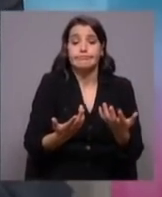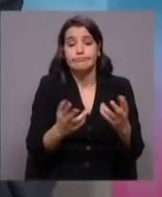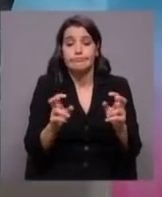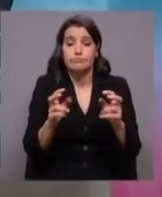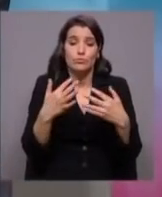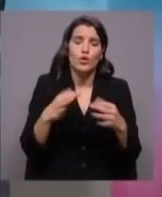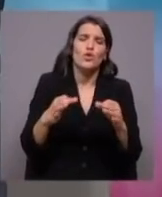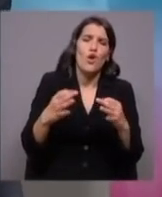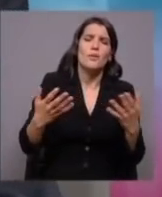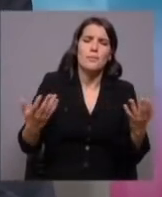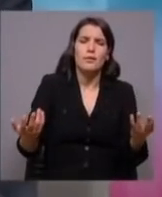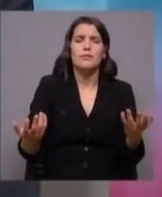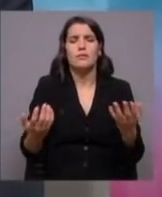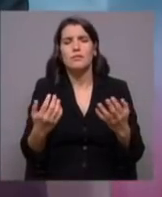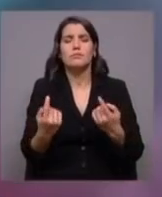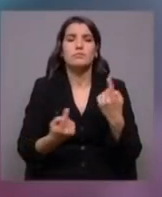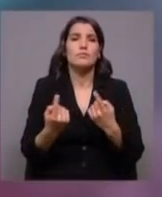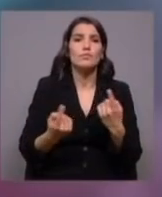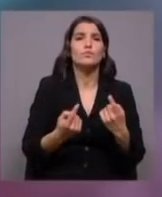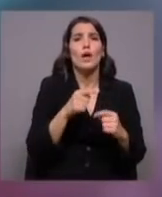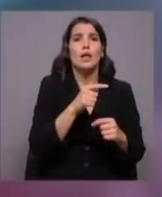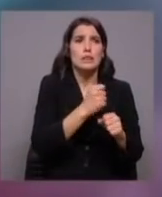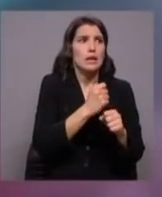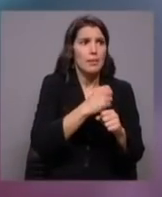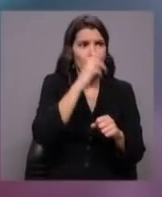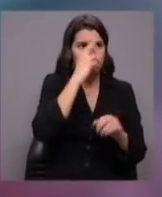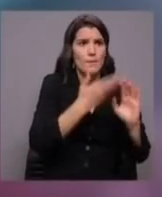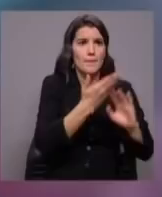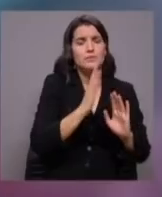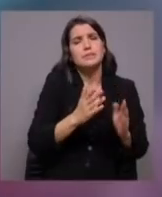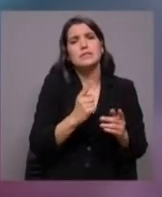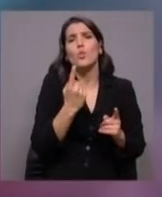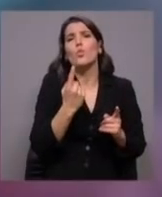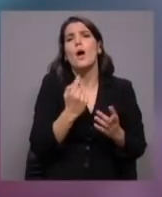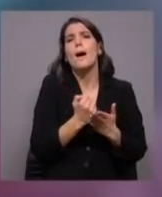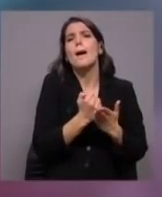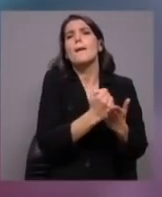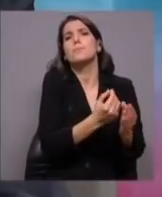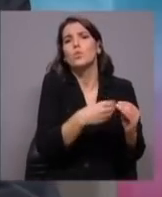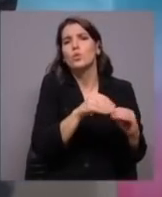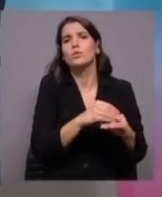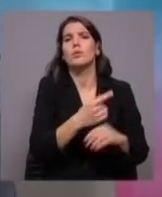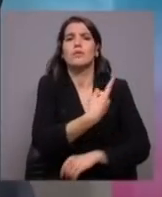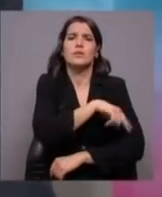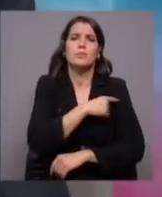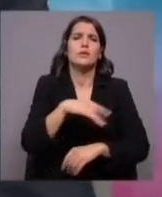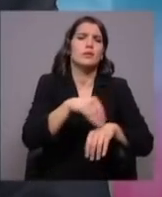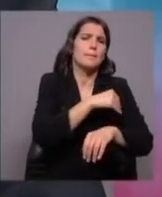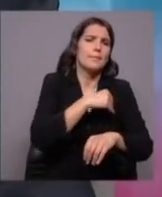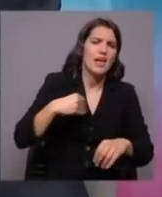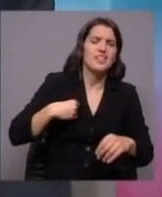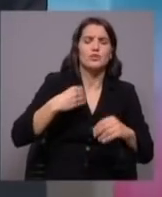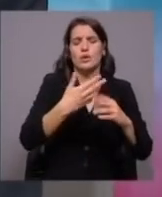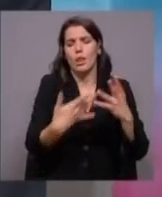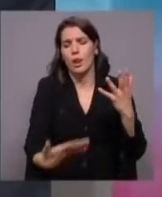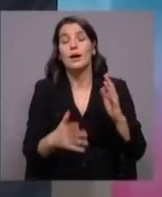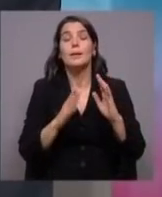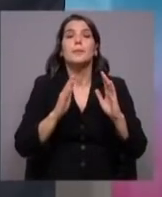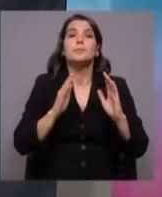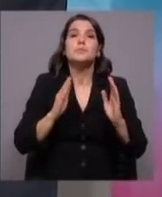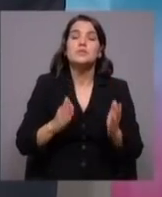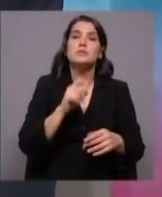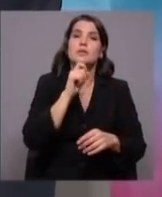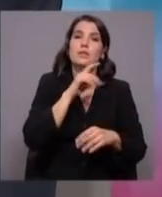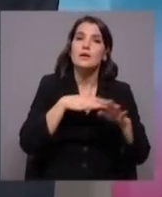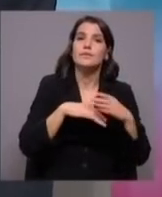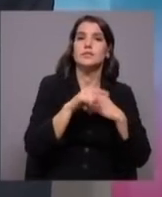normal. Aqueles que vão para lá do normal têm de ter um incentivo. Ou seja, é tal questão variável. Enfermeiros, médicos, etc. Temos de ser capazes de